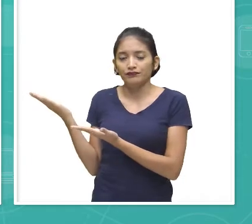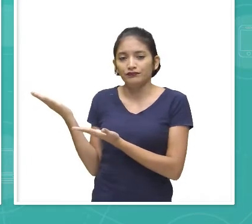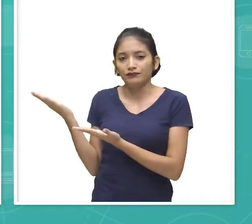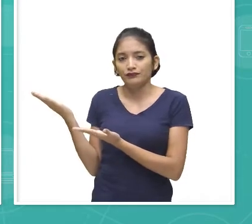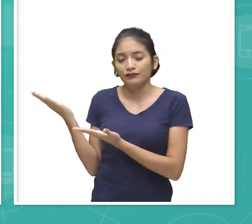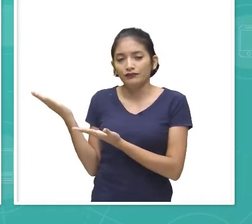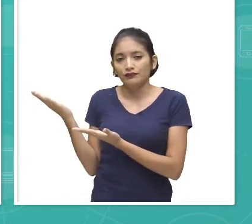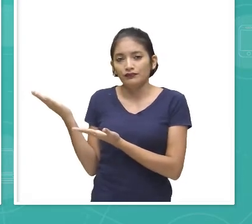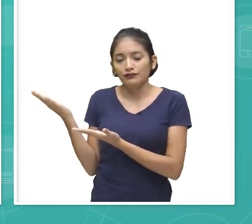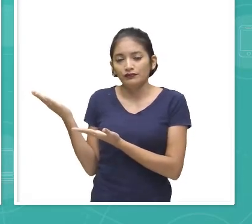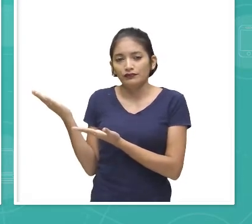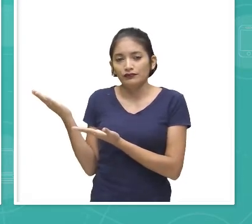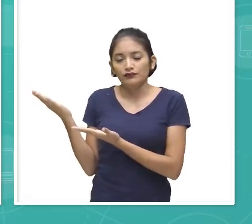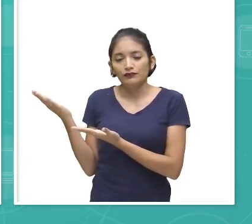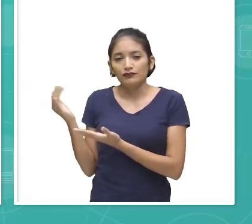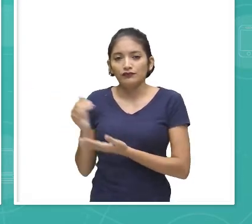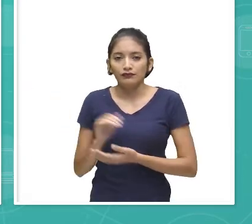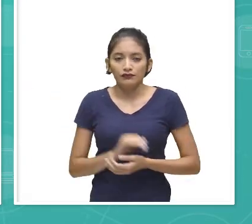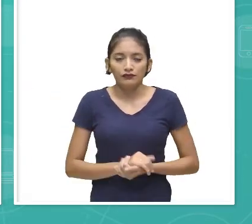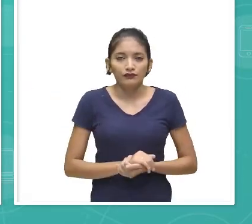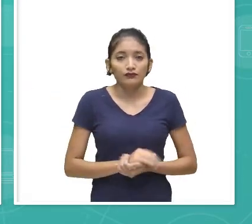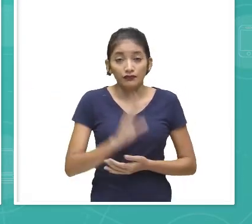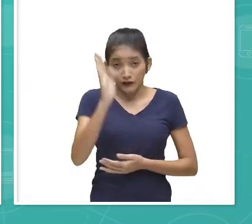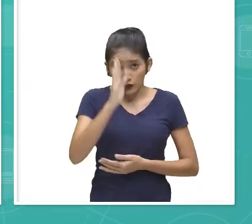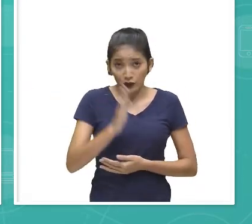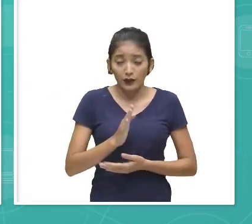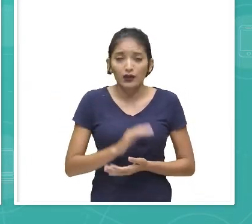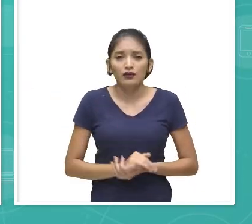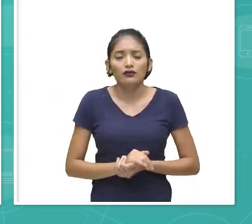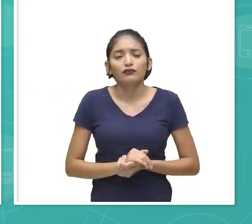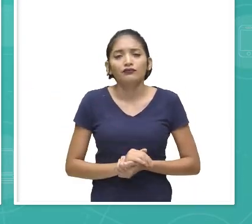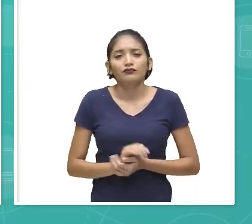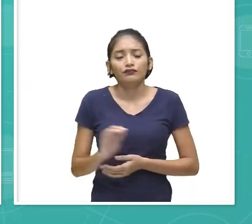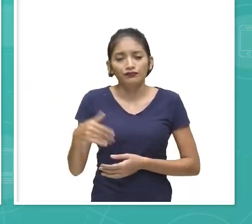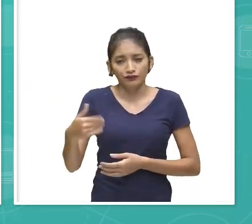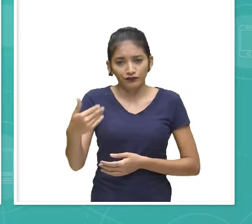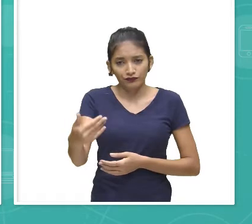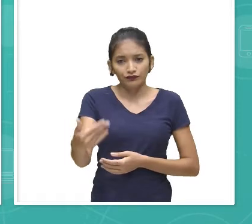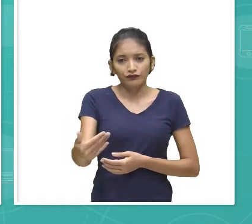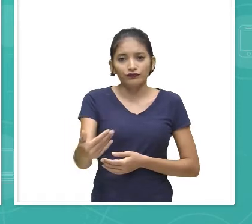observar aí o mapa do nosso país antigamente, a gente vai ver mais à frente